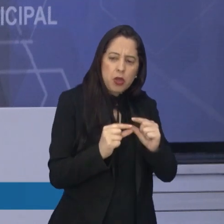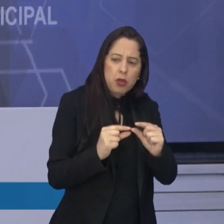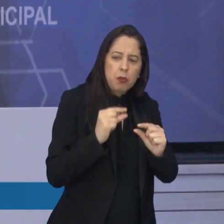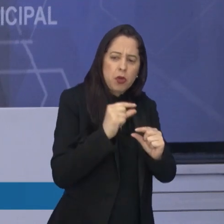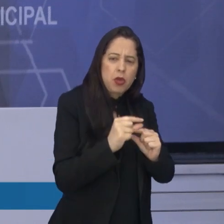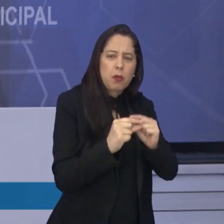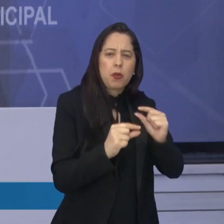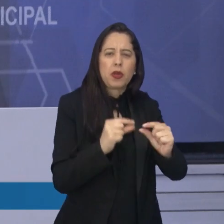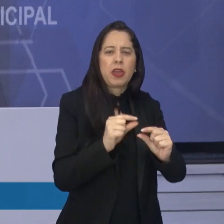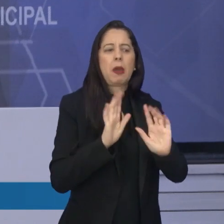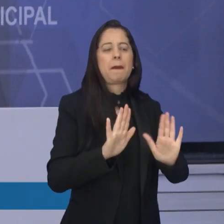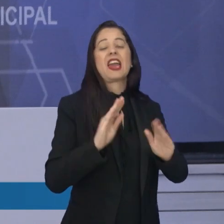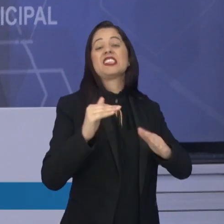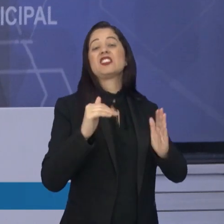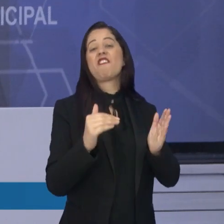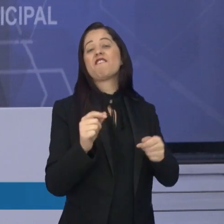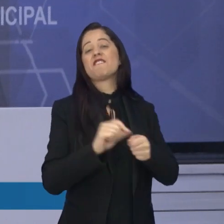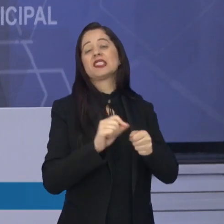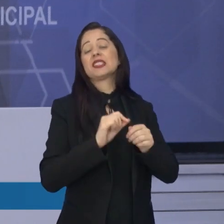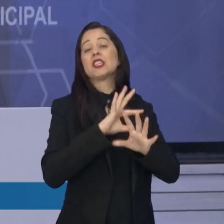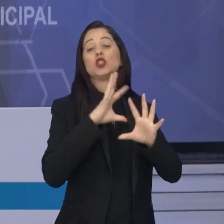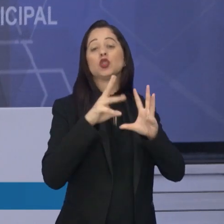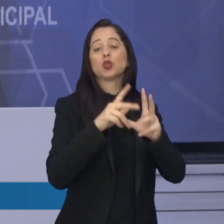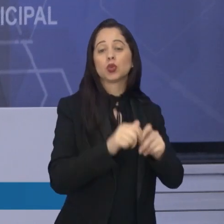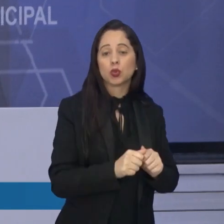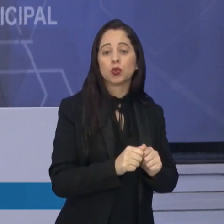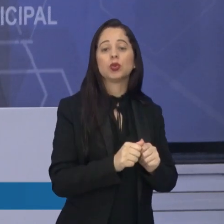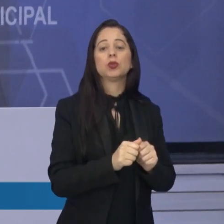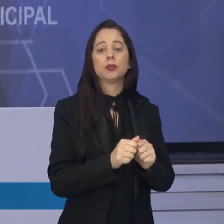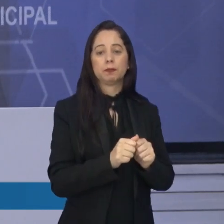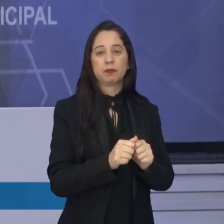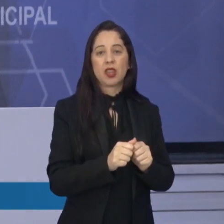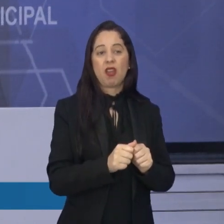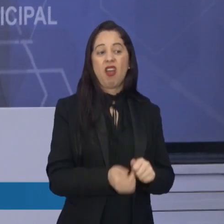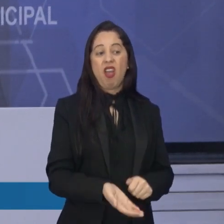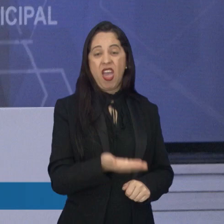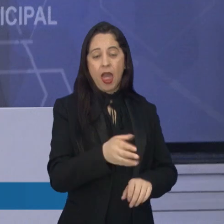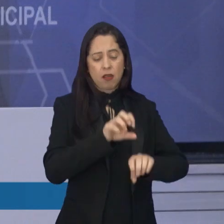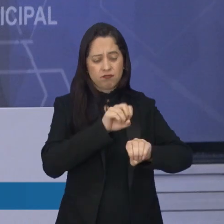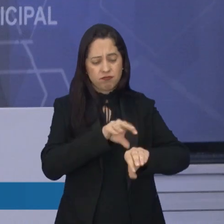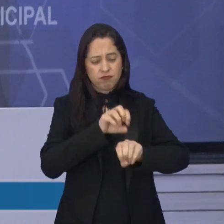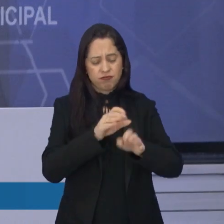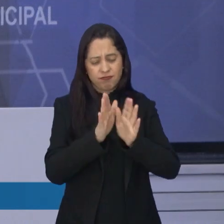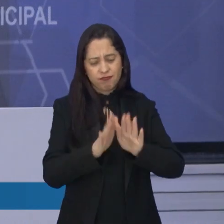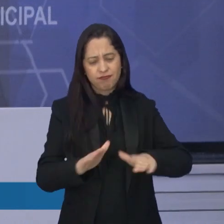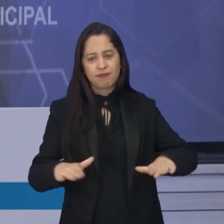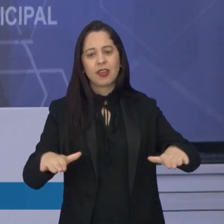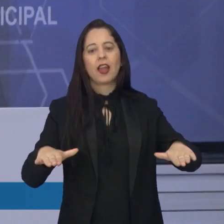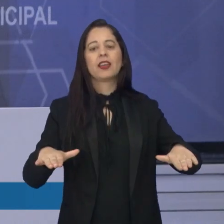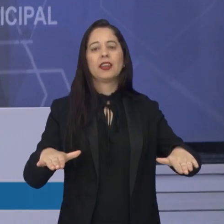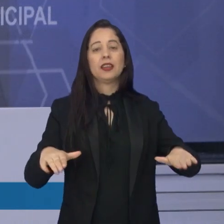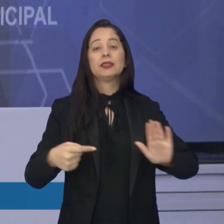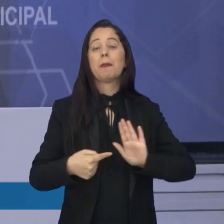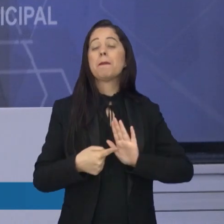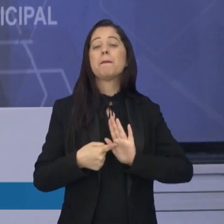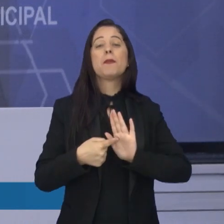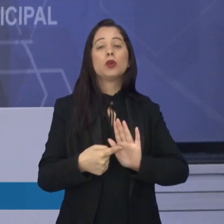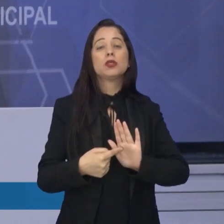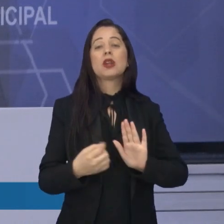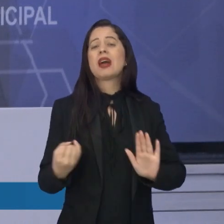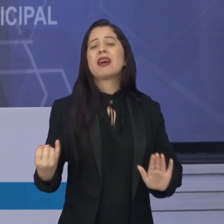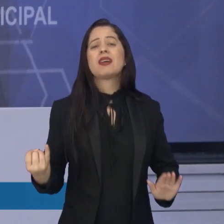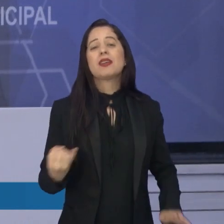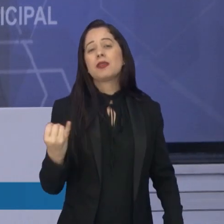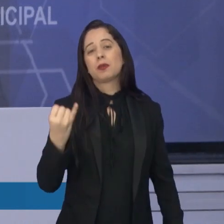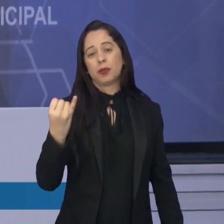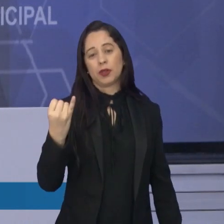as atividades, né? E receber das crianças, educar, ensinar, mostrar a